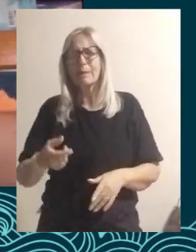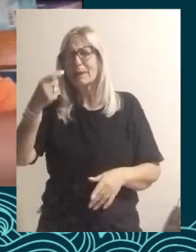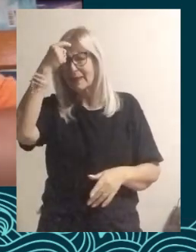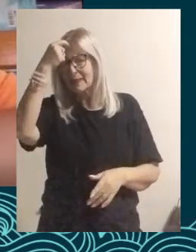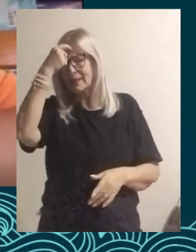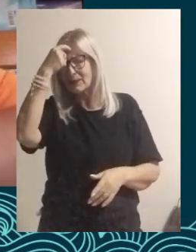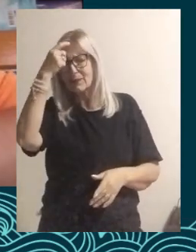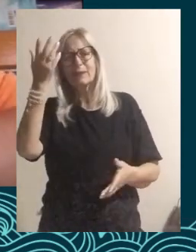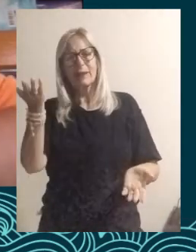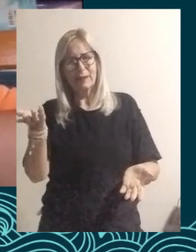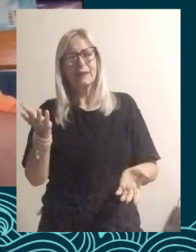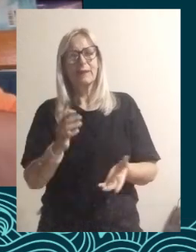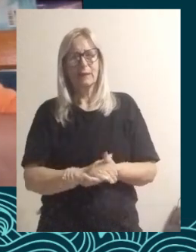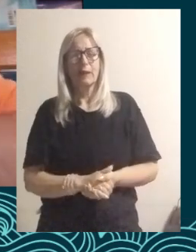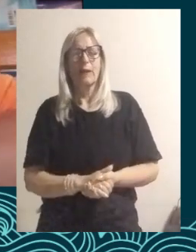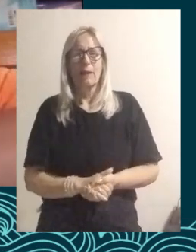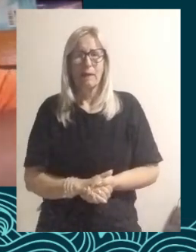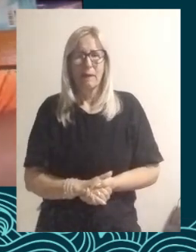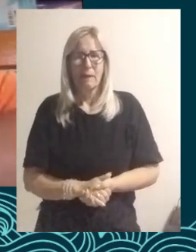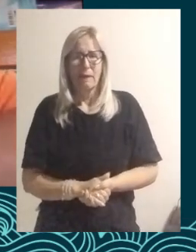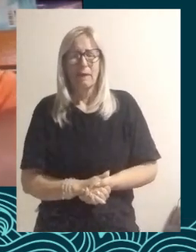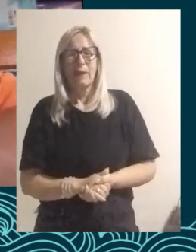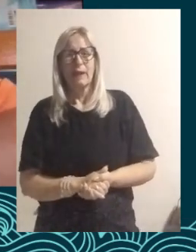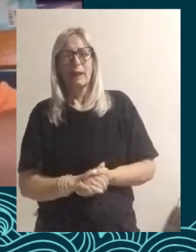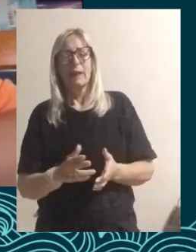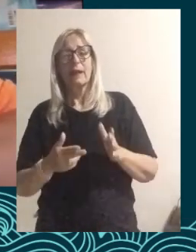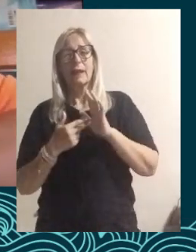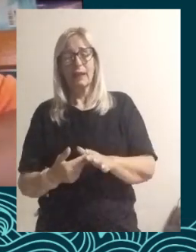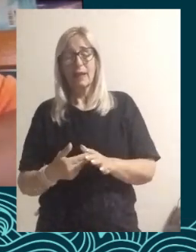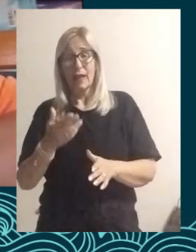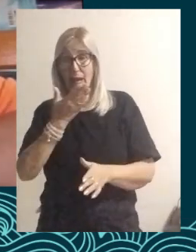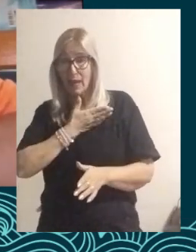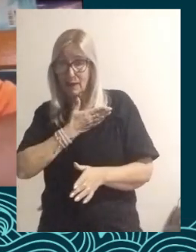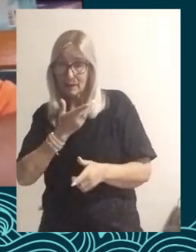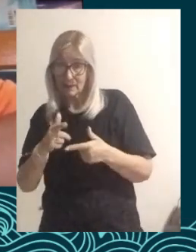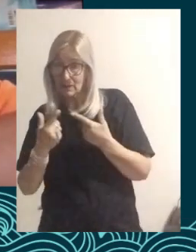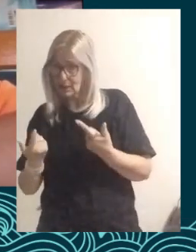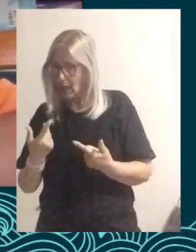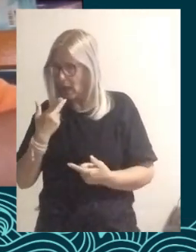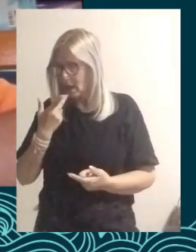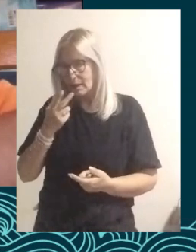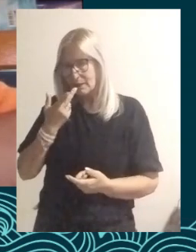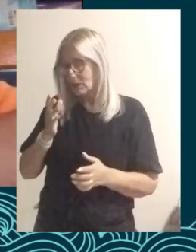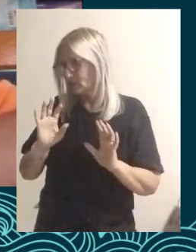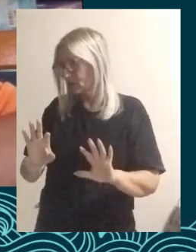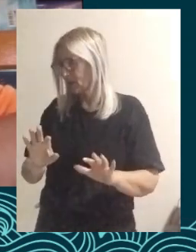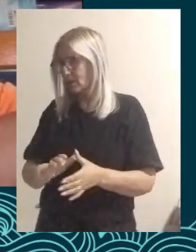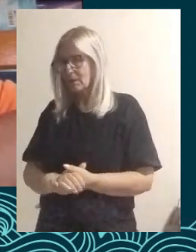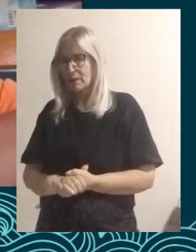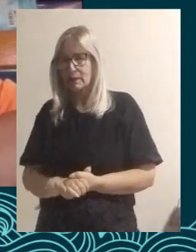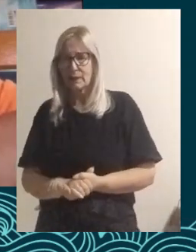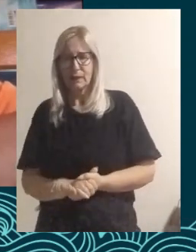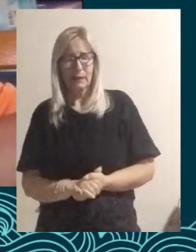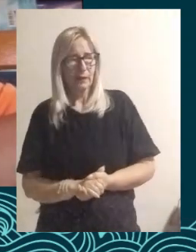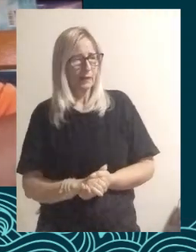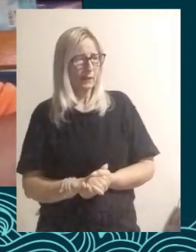aí o diário Você me ajudava trazia a para a ser, consciência, né? sim, o diário era essa, talvez a amiga que fala as